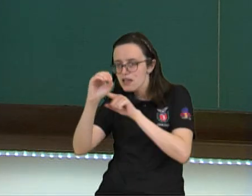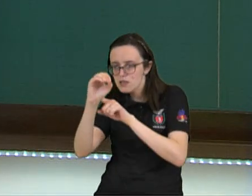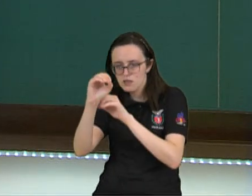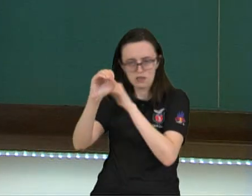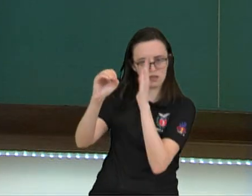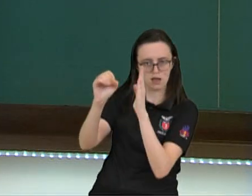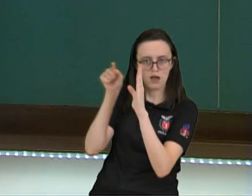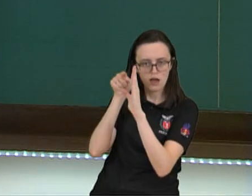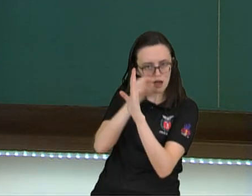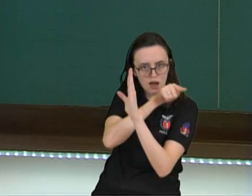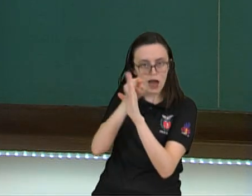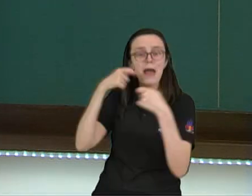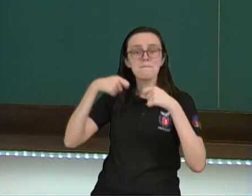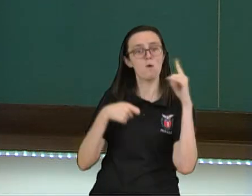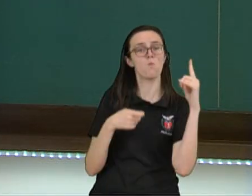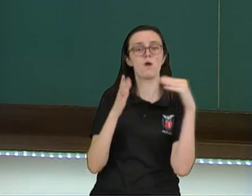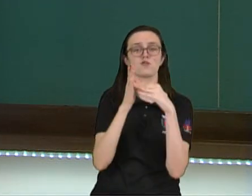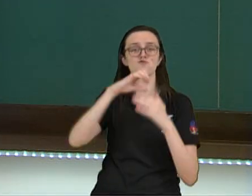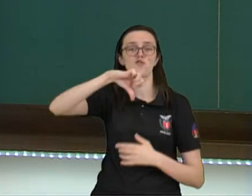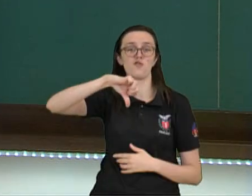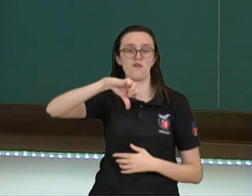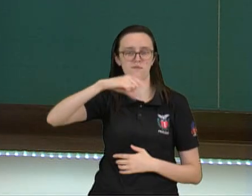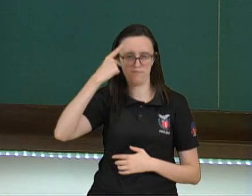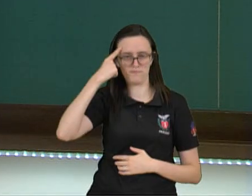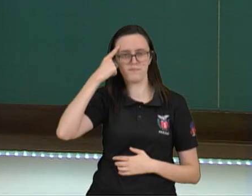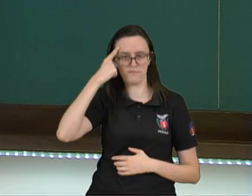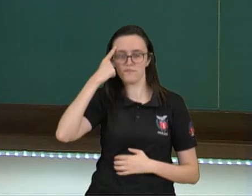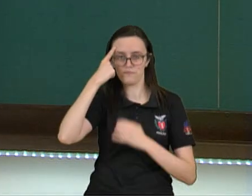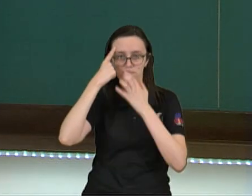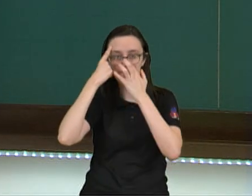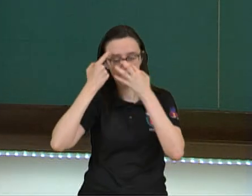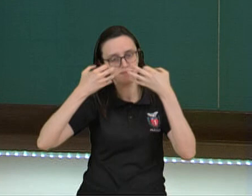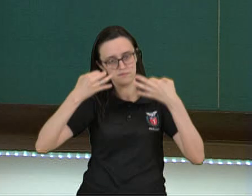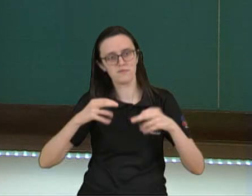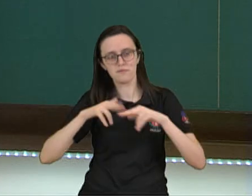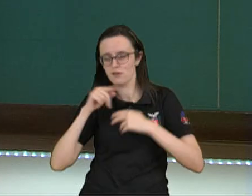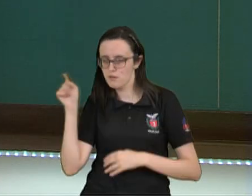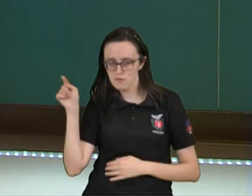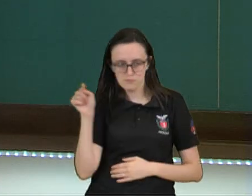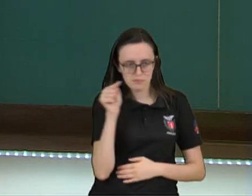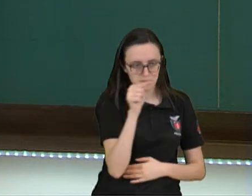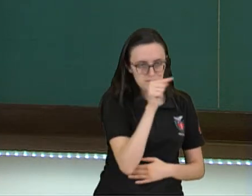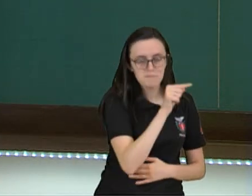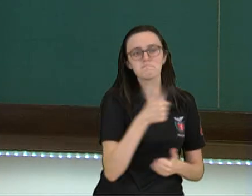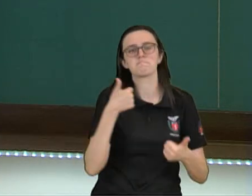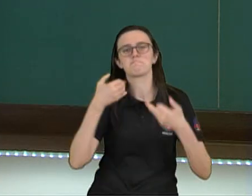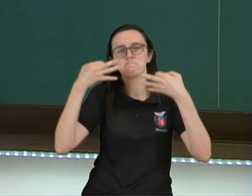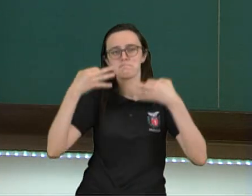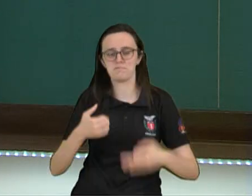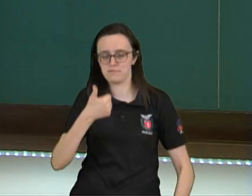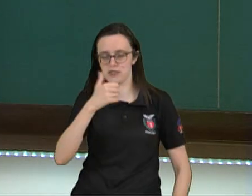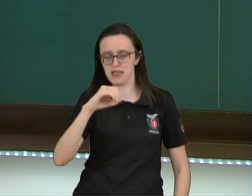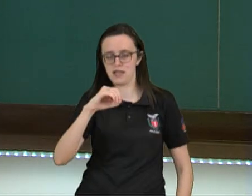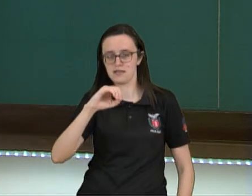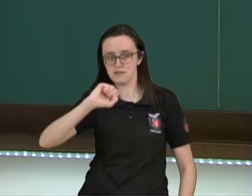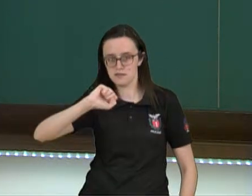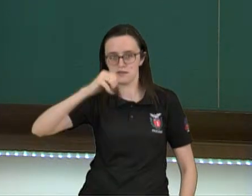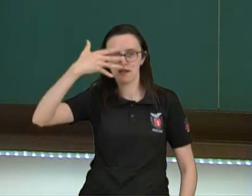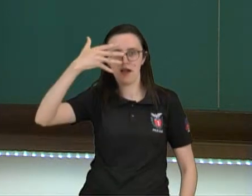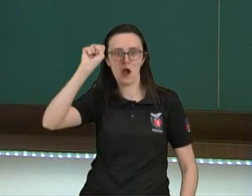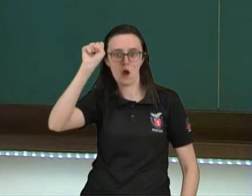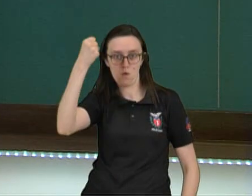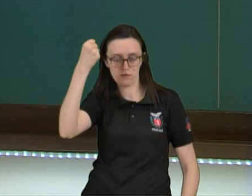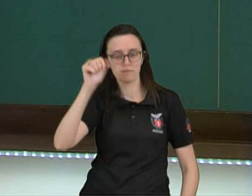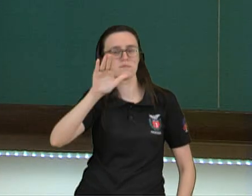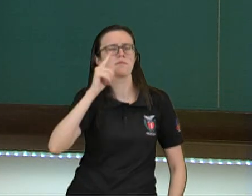superior, tá bom? Então, ó, caminhando com a vírgula, 8 casas, a gente tem o expoente 8. Repare